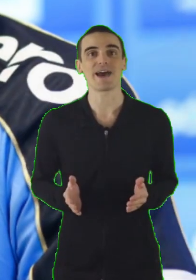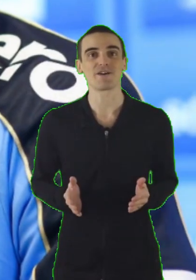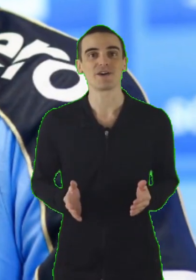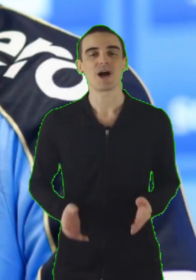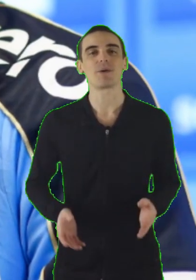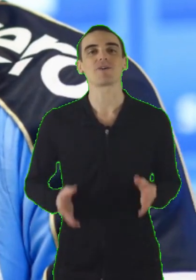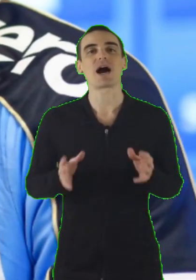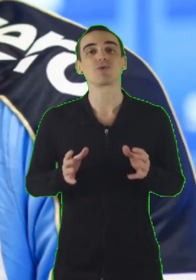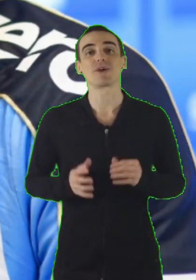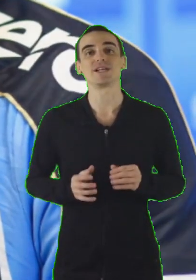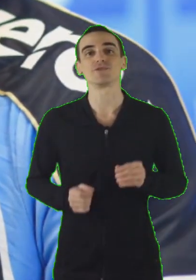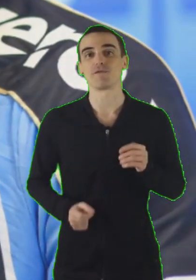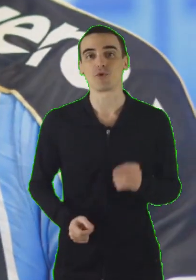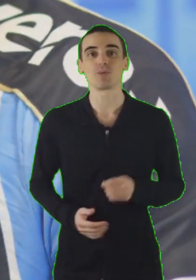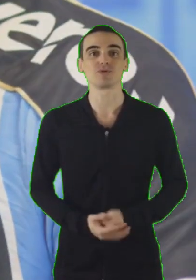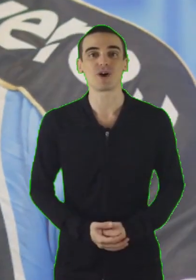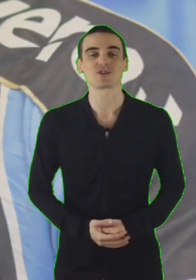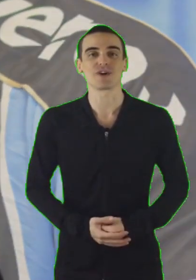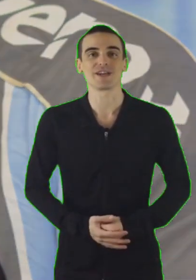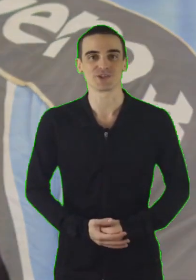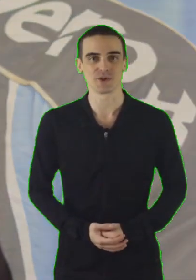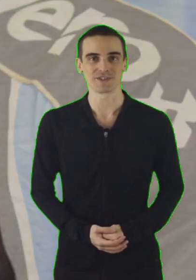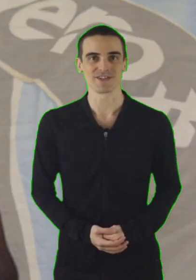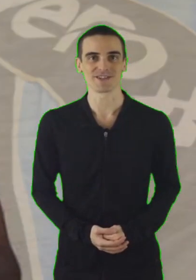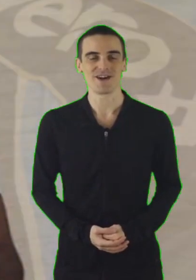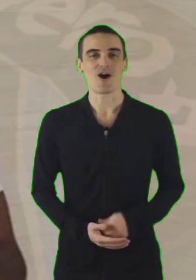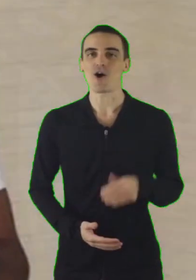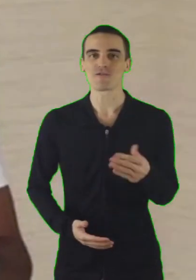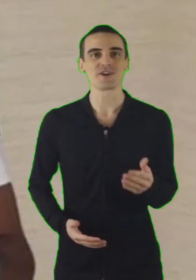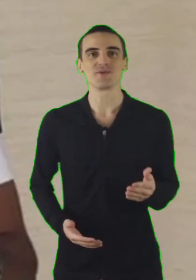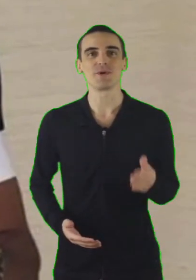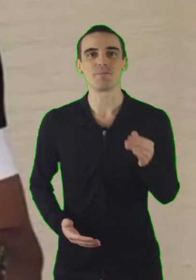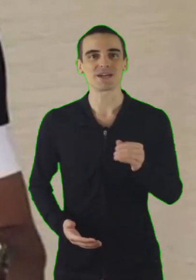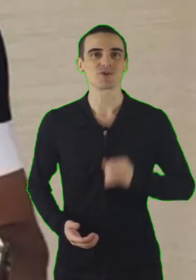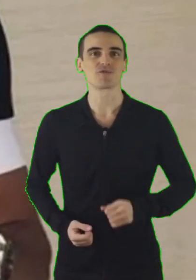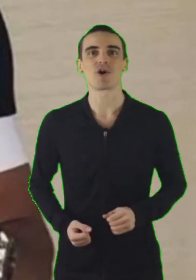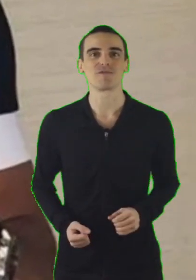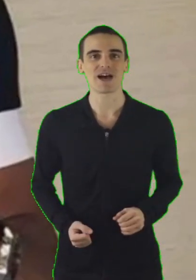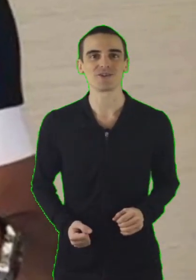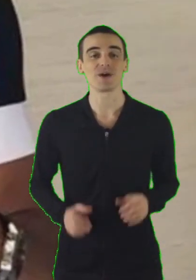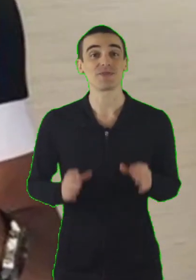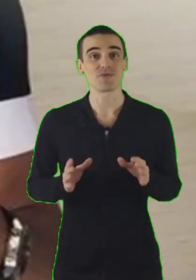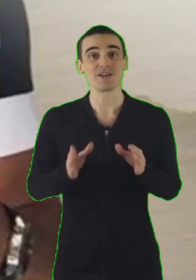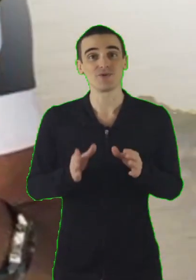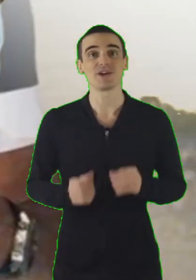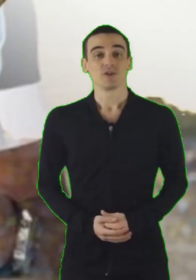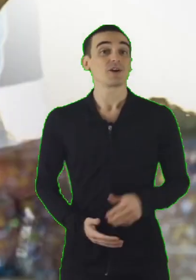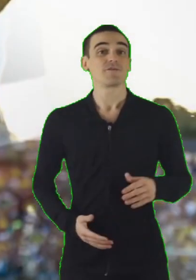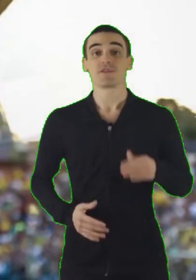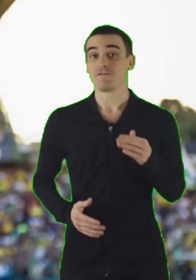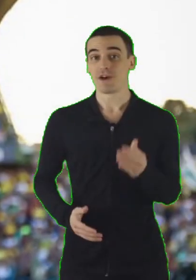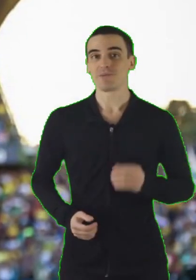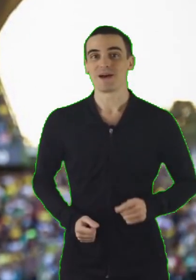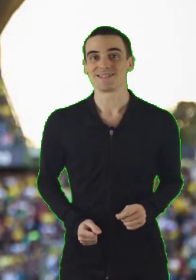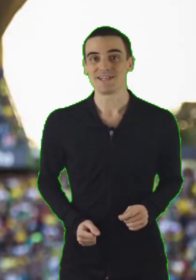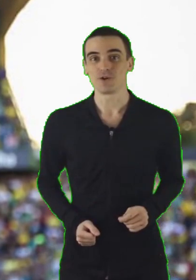um bom nome para voltar a vestir a camisa azul celeste ou não deixe sua opinião nos comentários se inscreva no canal pois a